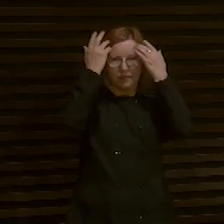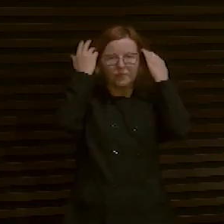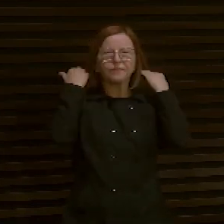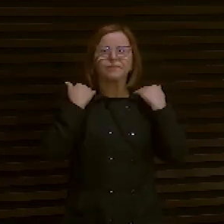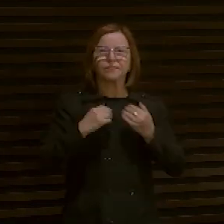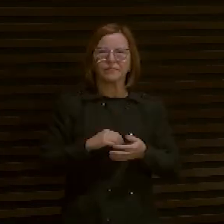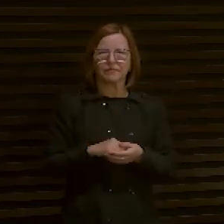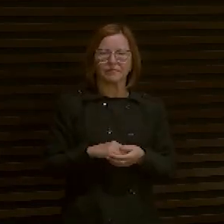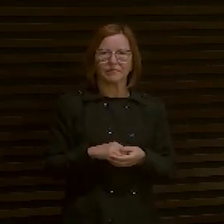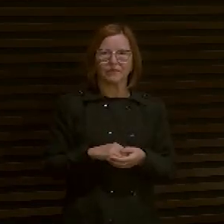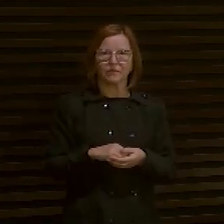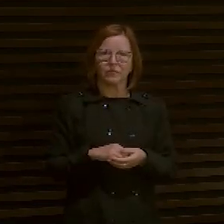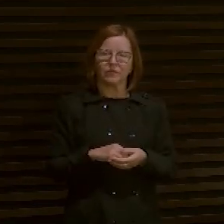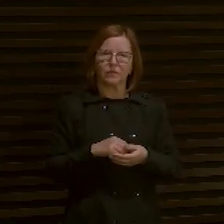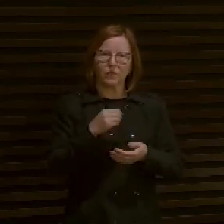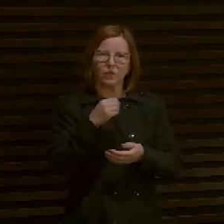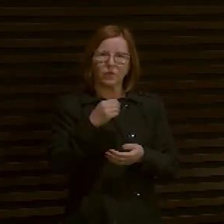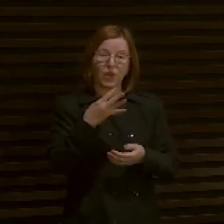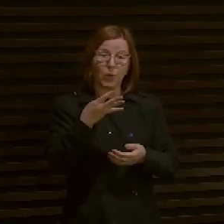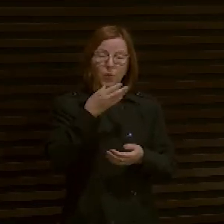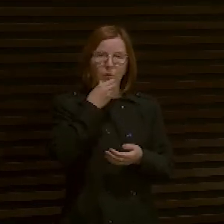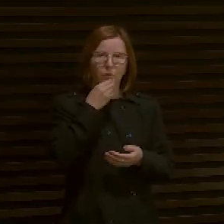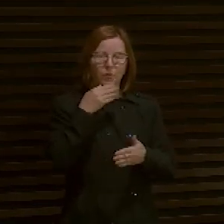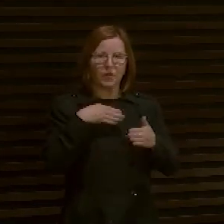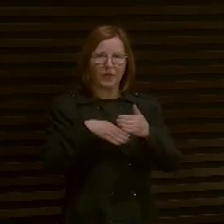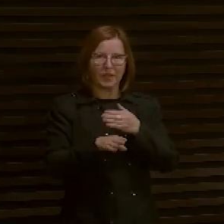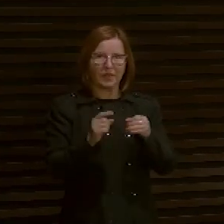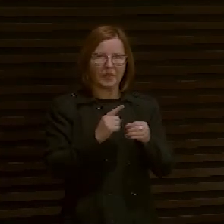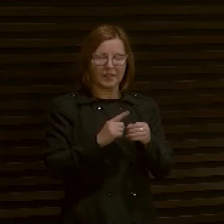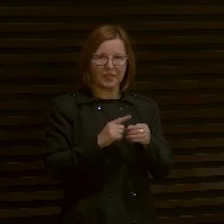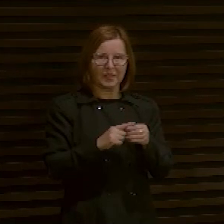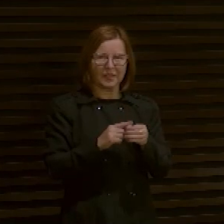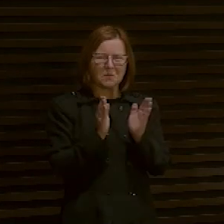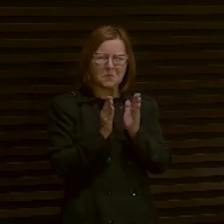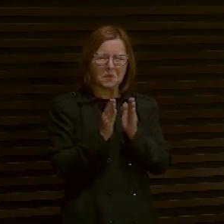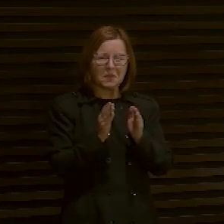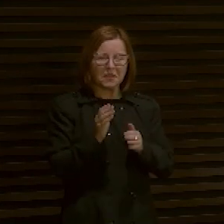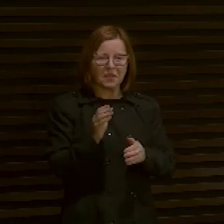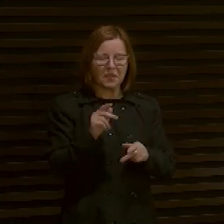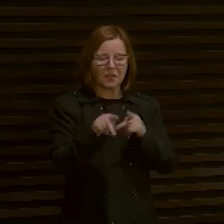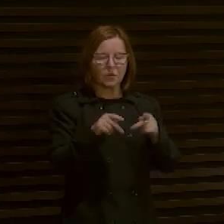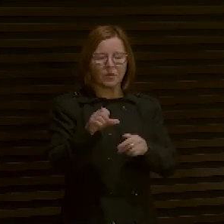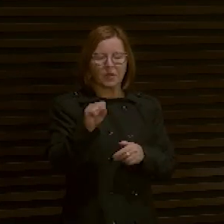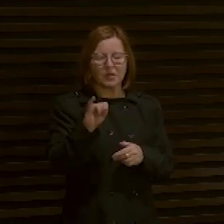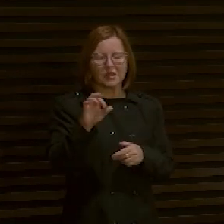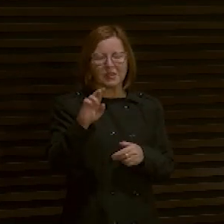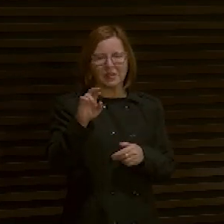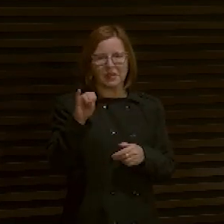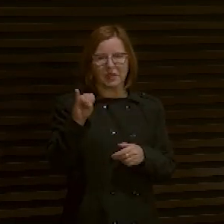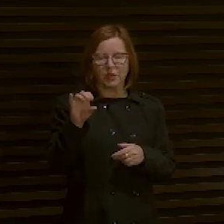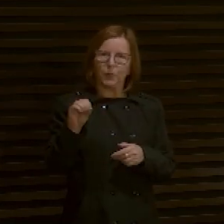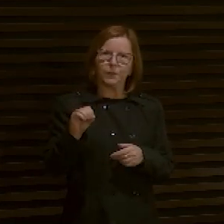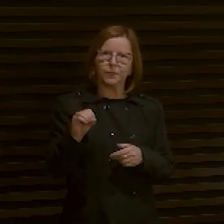Então, os leprosos indo para o arraial dos sírios. Ao anoitecer, eles se levantaram para ir até